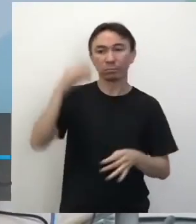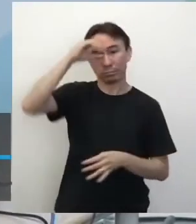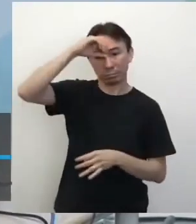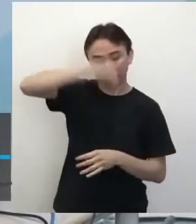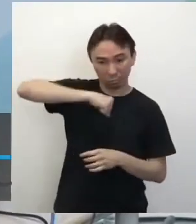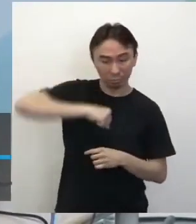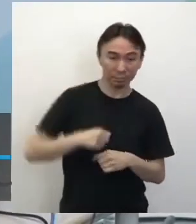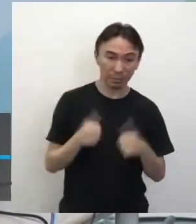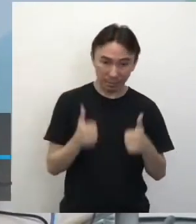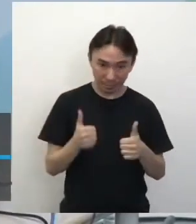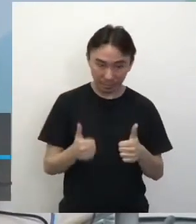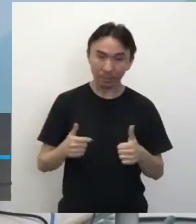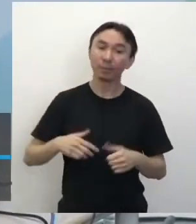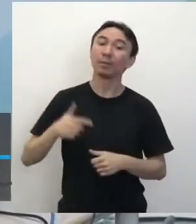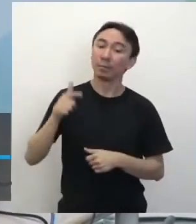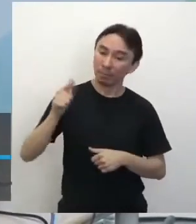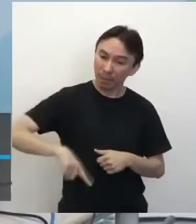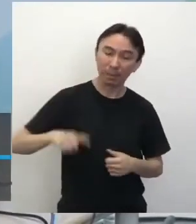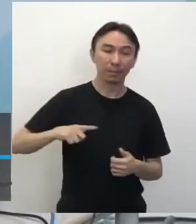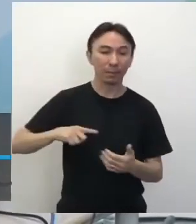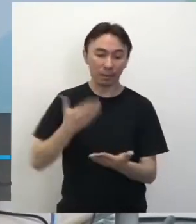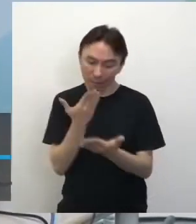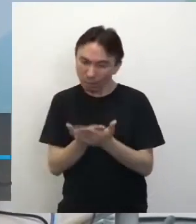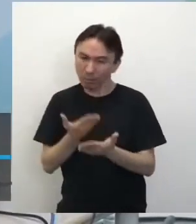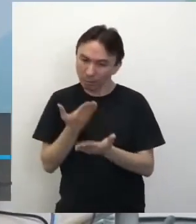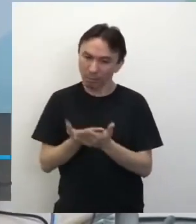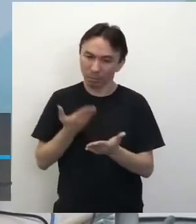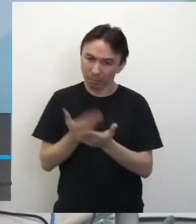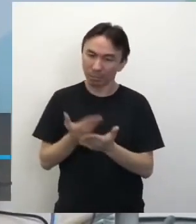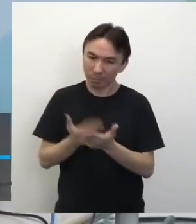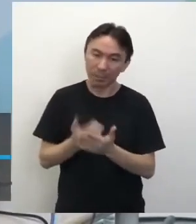mais aula de ciências para vocês com o professor Edjoel.